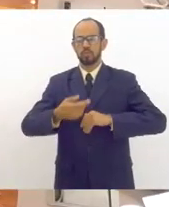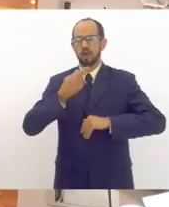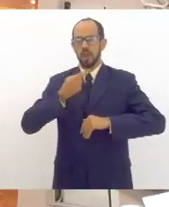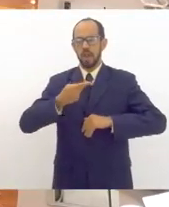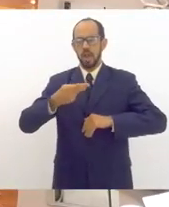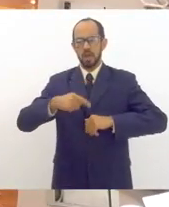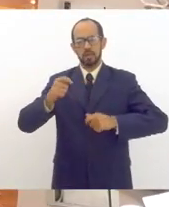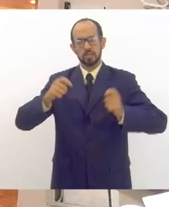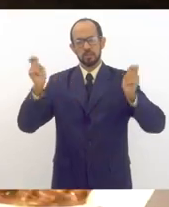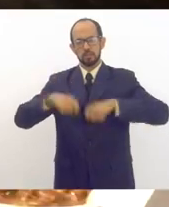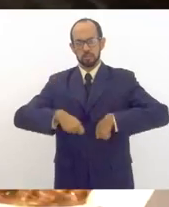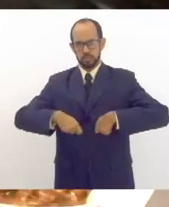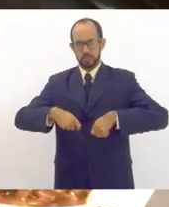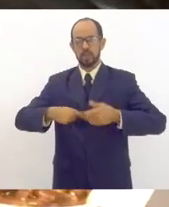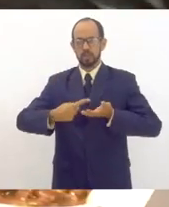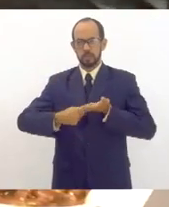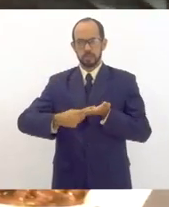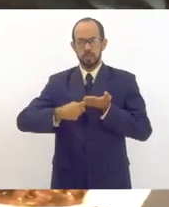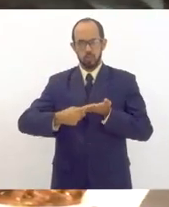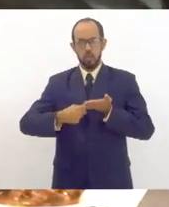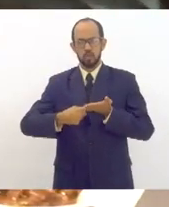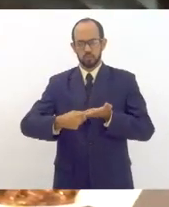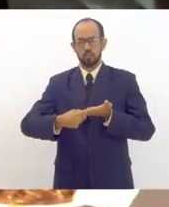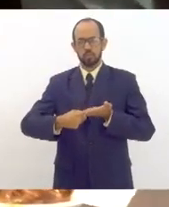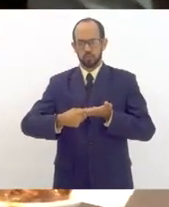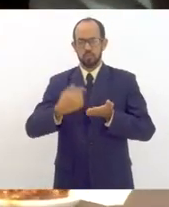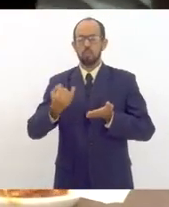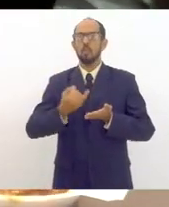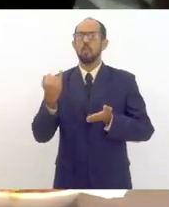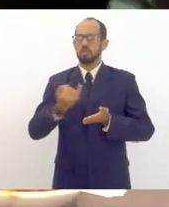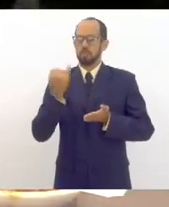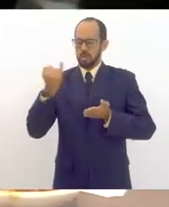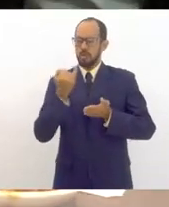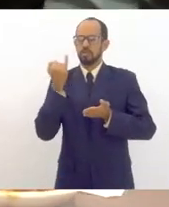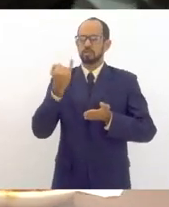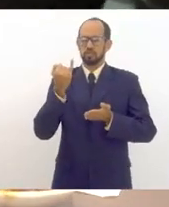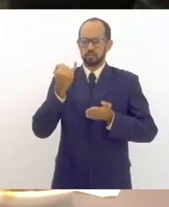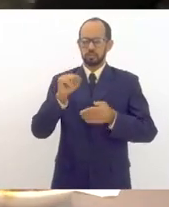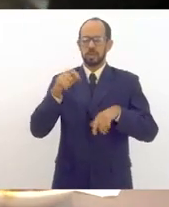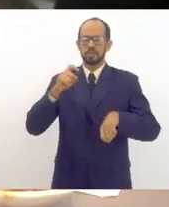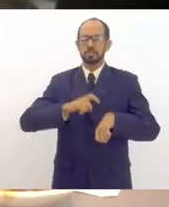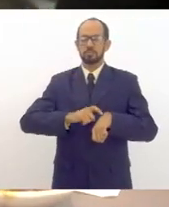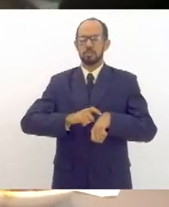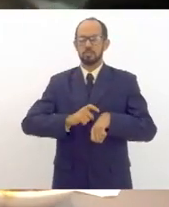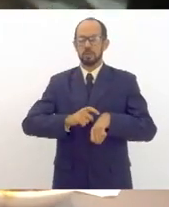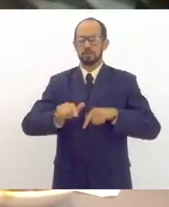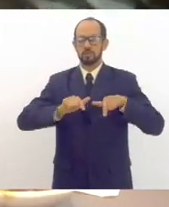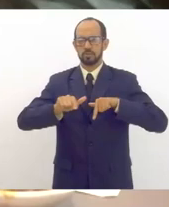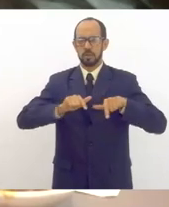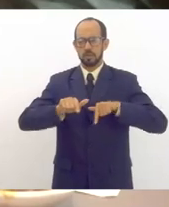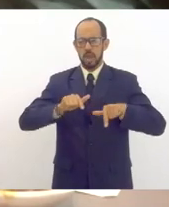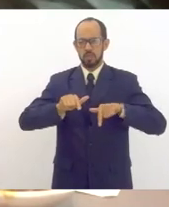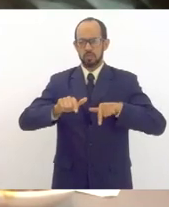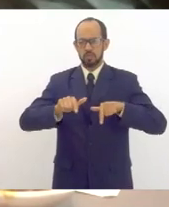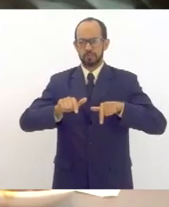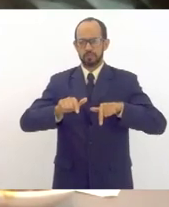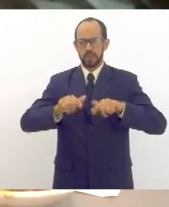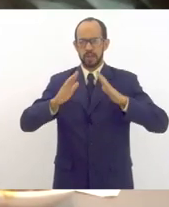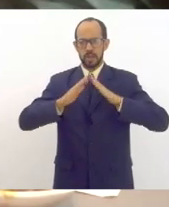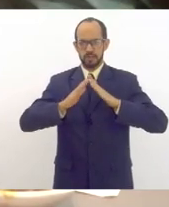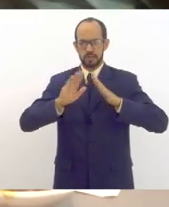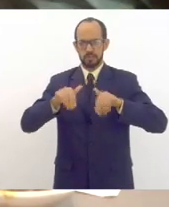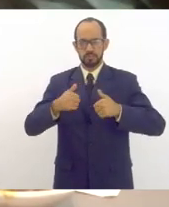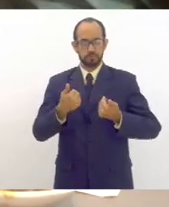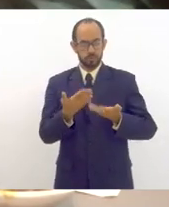desse acordo. Acho que isso é importante para a condução dos trabalhos dessa casa, né? E acho que, como sempre,